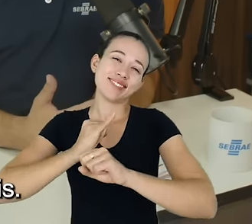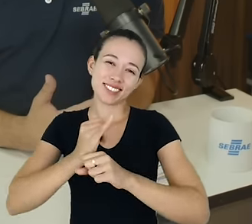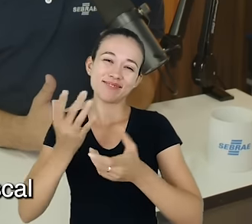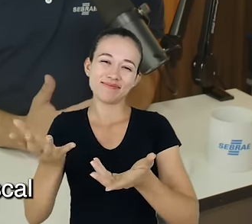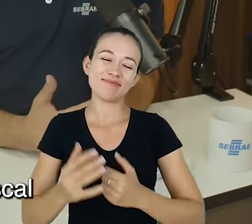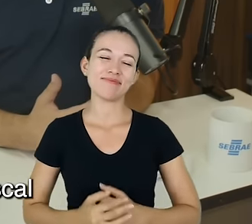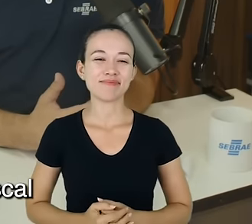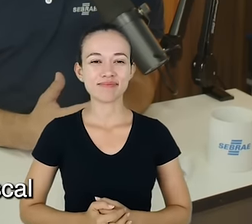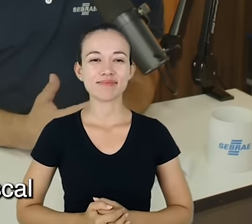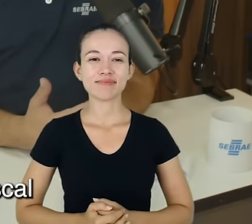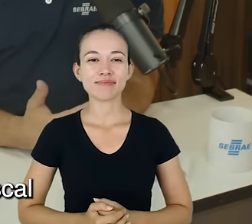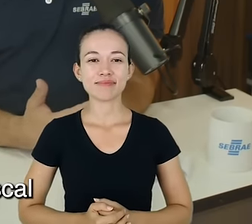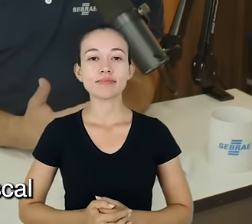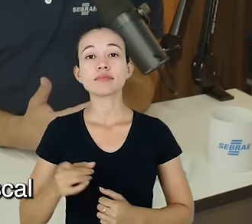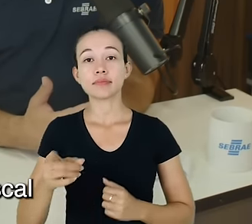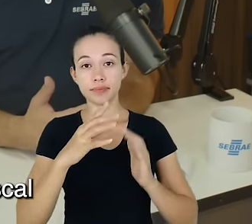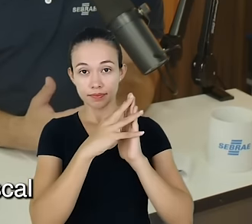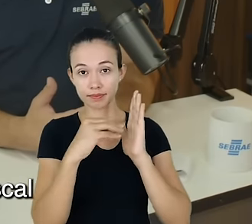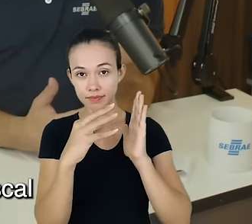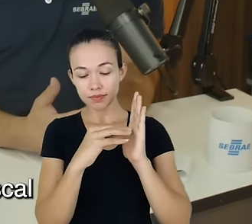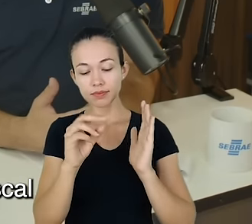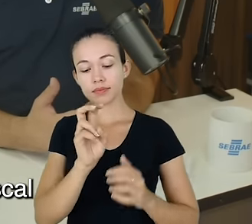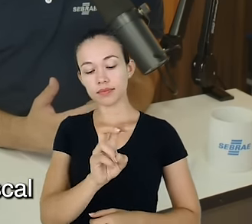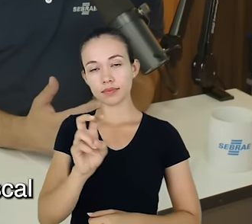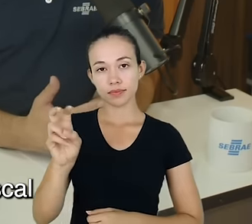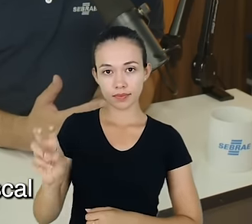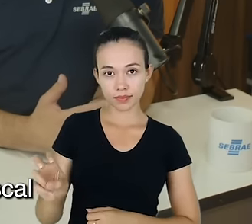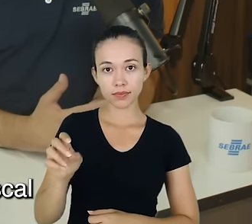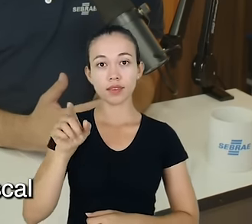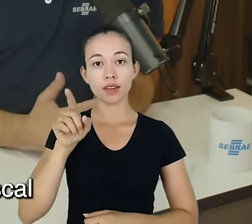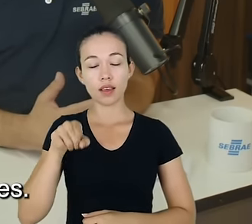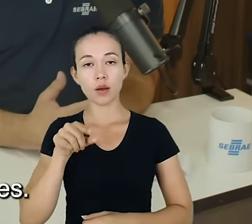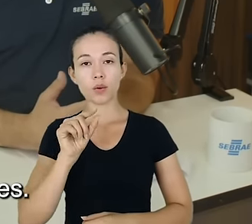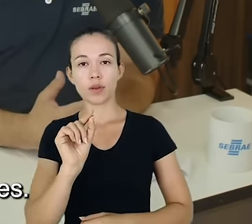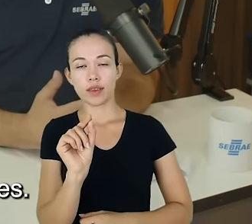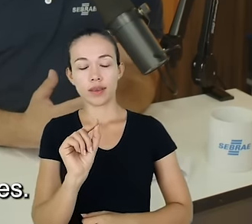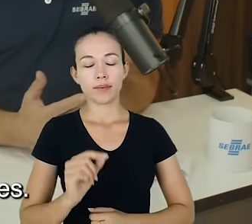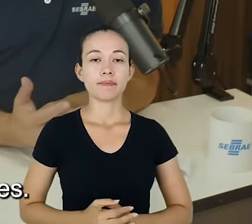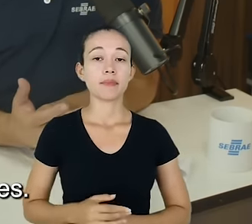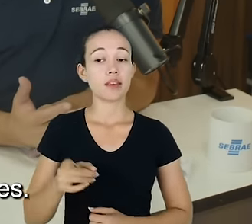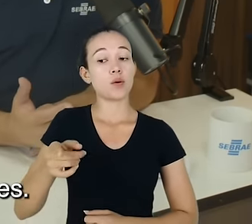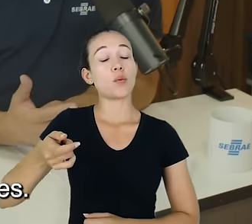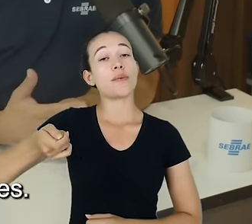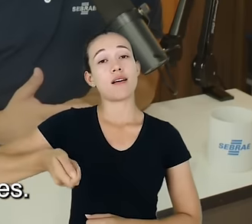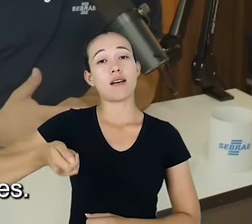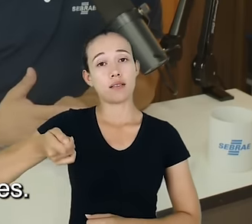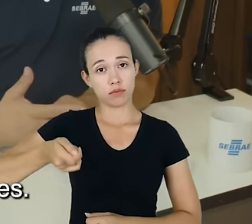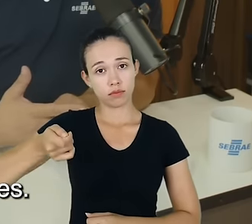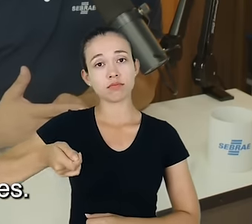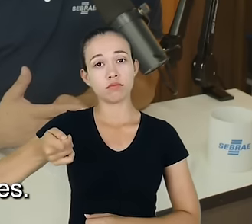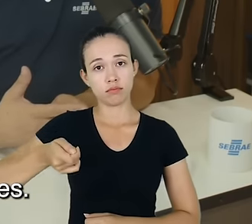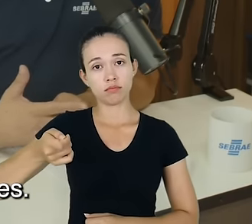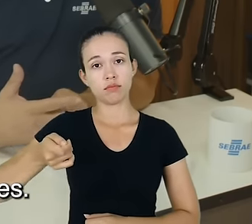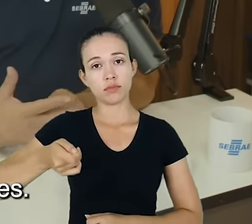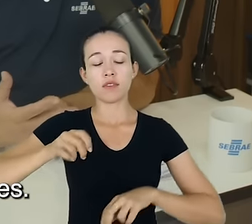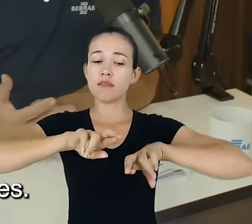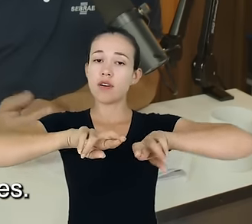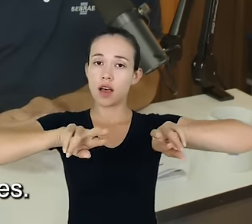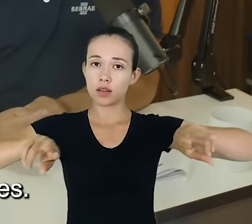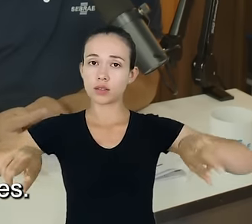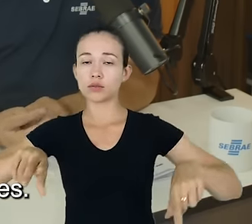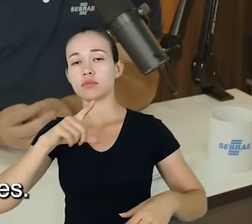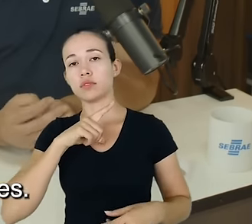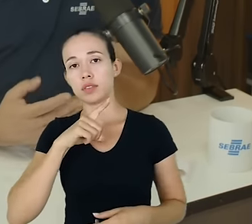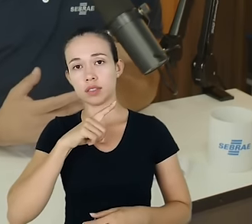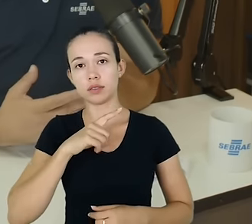tá o o modelo 55 é um modelo de nota fiscal que é obrigatório né em diversas situações